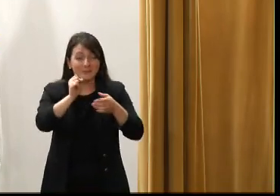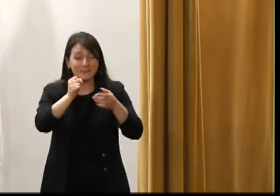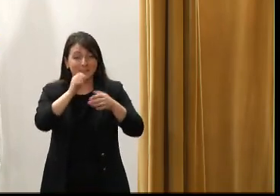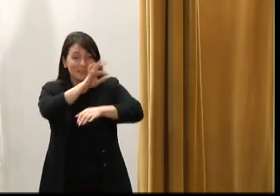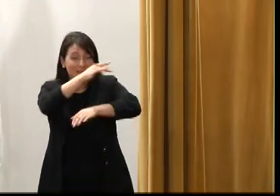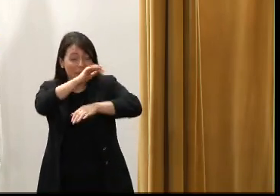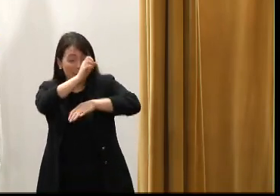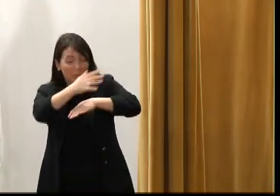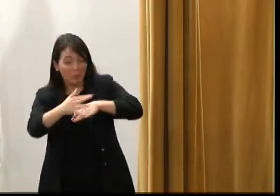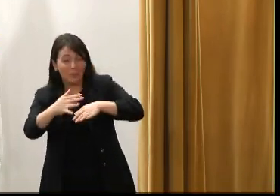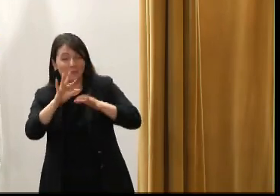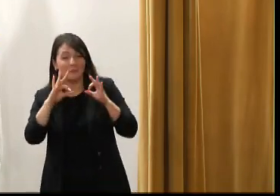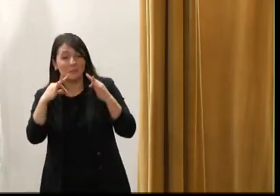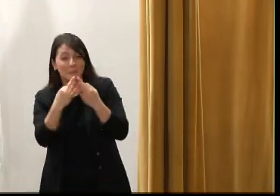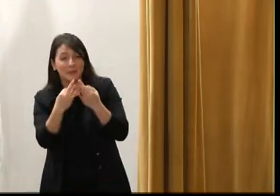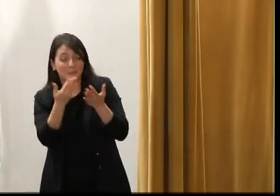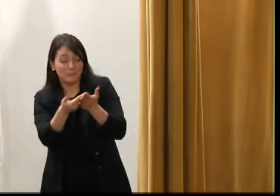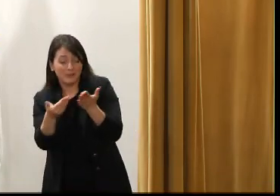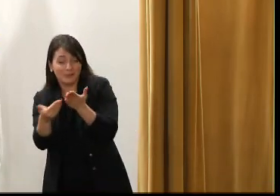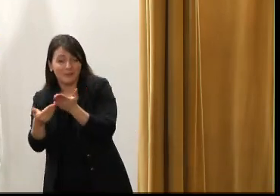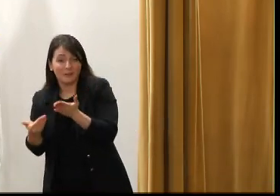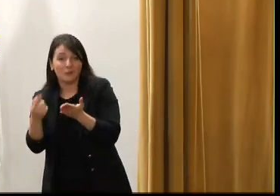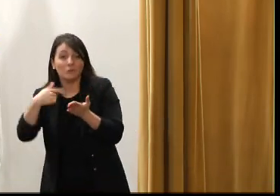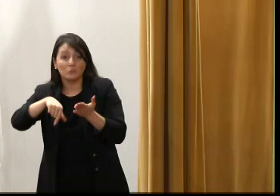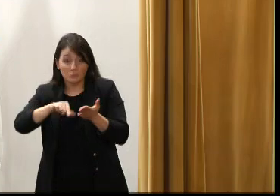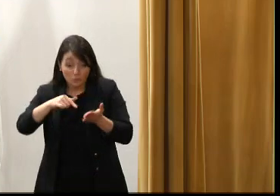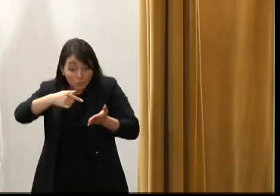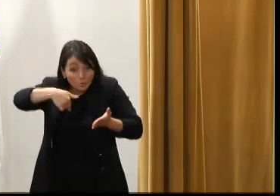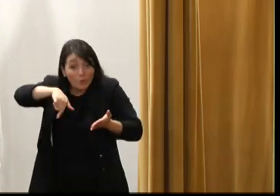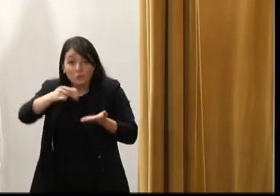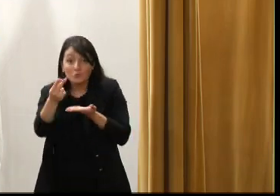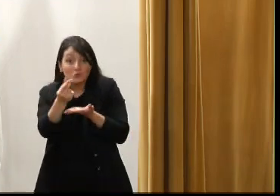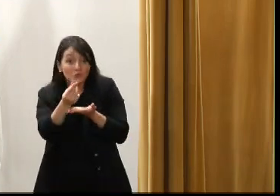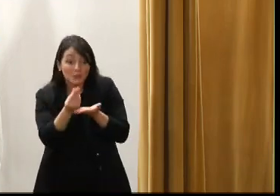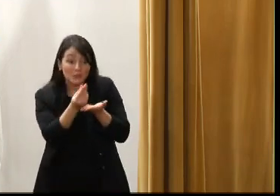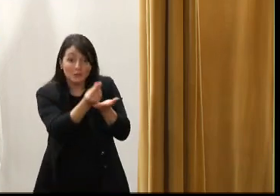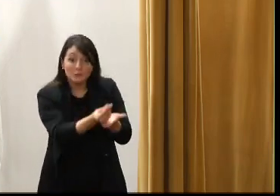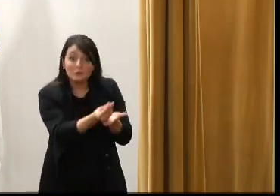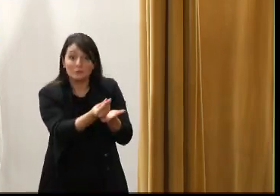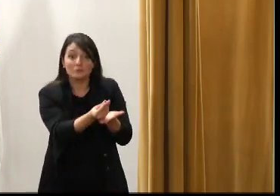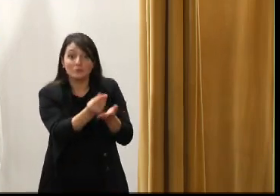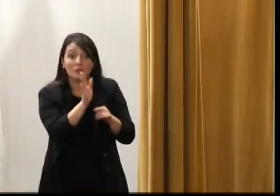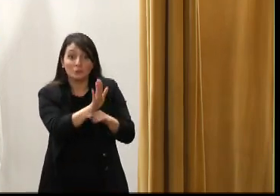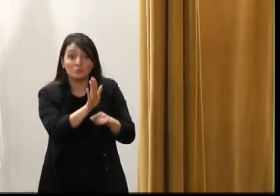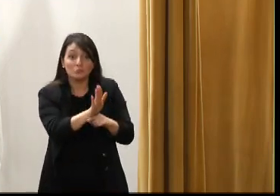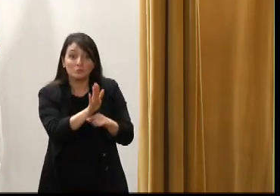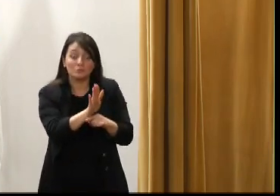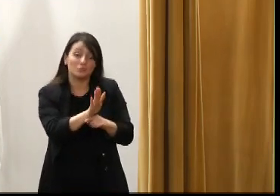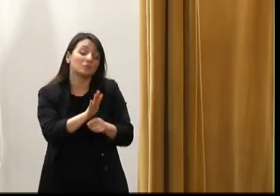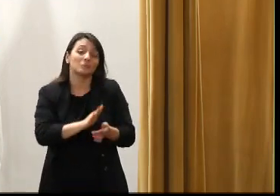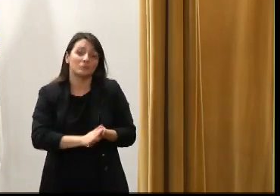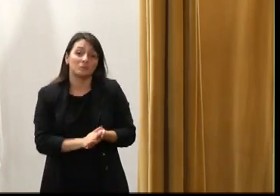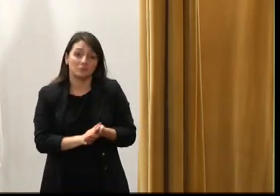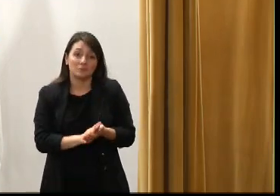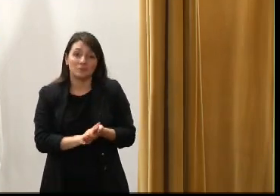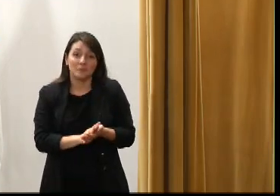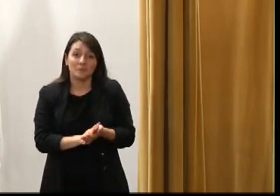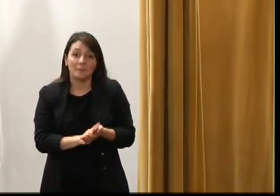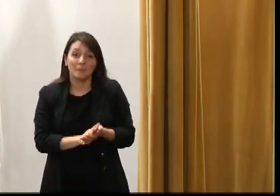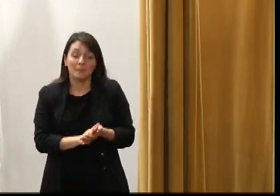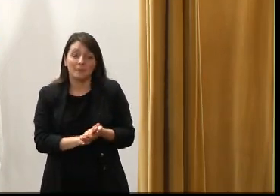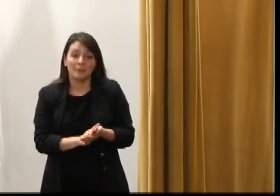deslizamentos ou de desastres, é o nosso dinheiro que está sendo engolido num ciclo